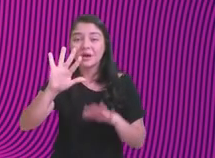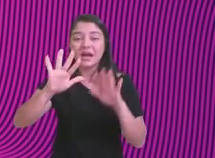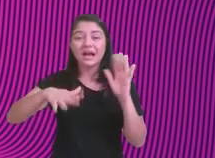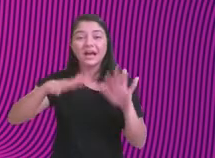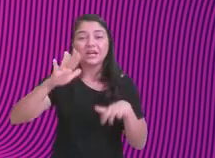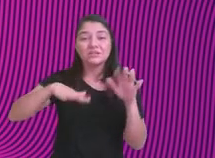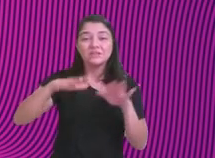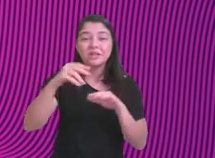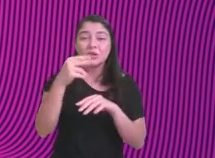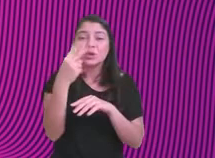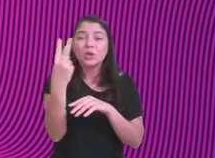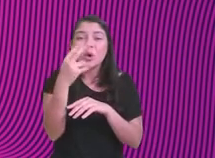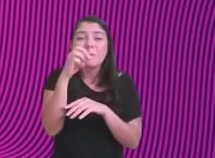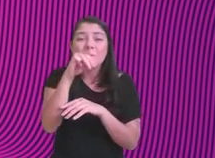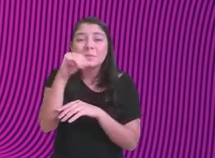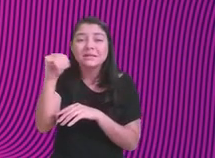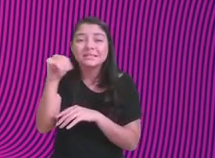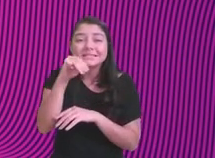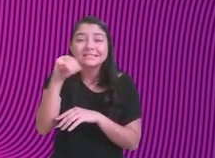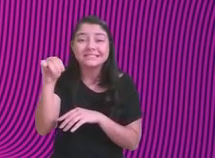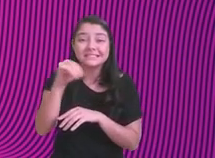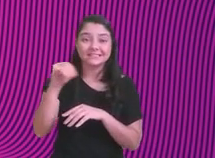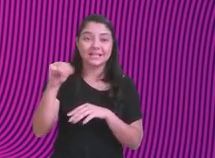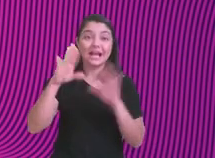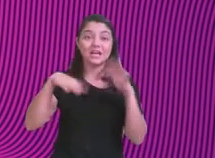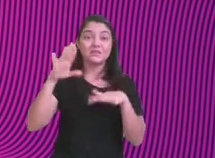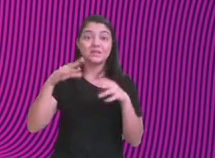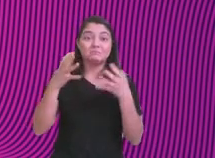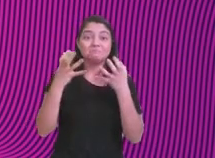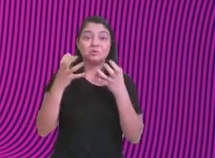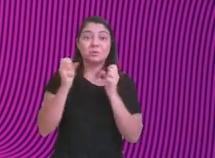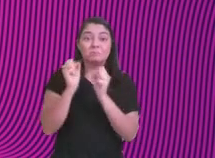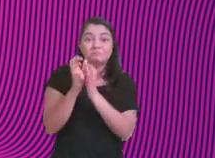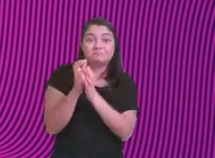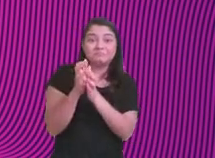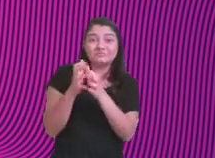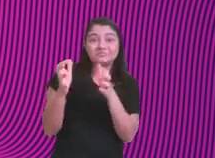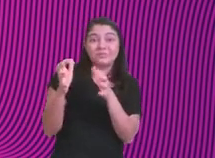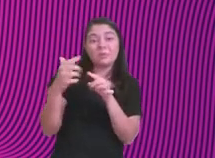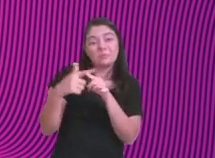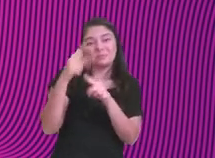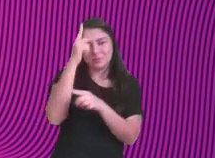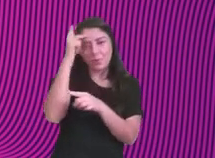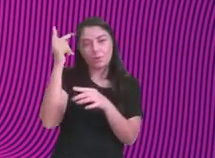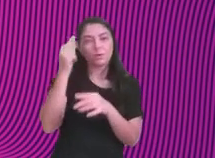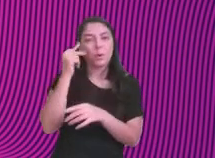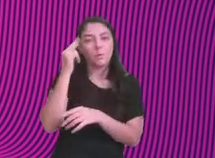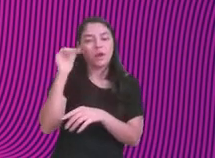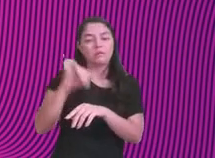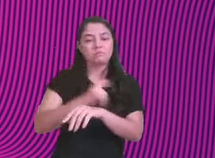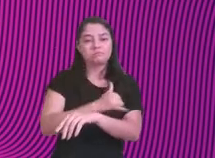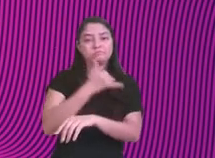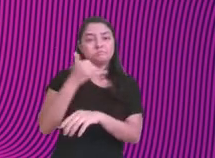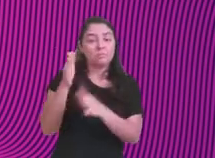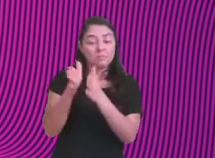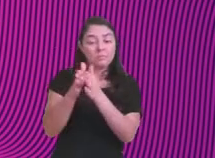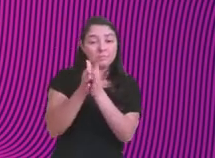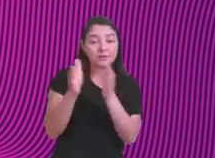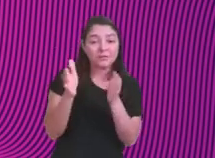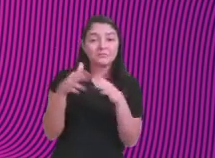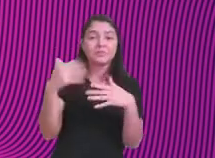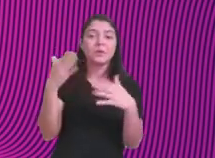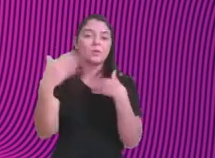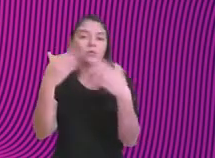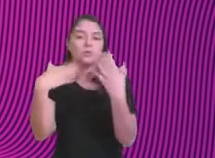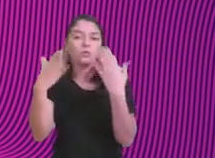esperaria uma gordura mesorretal um pouco maior, principalmente na parede posterior. E eu tenho conversado isso com colegas